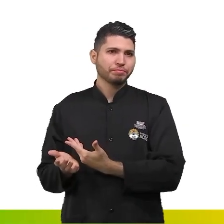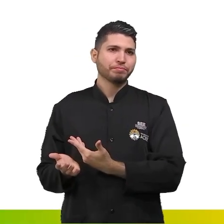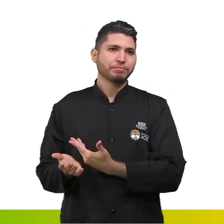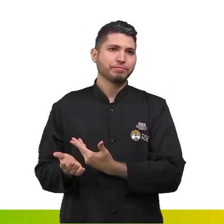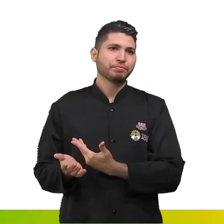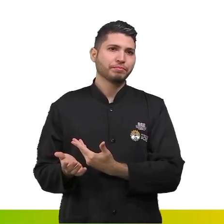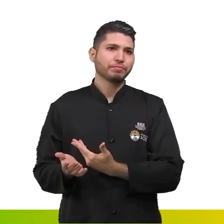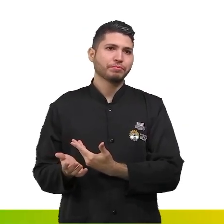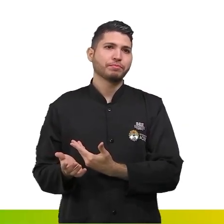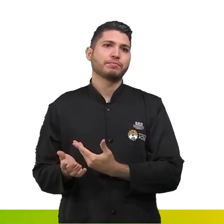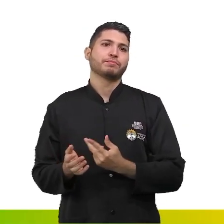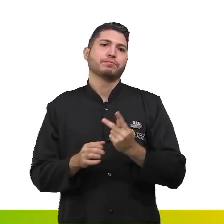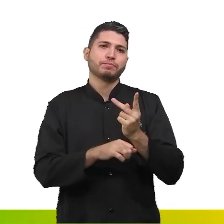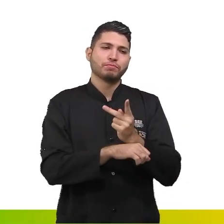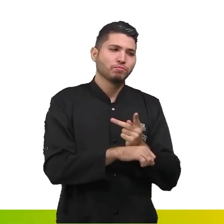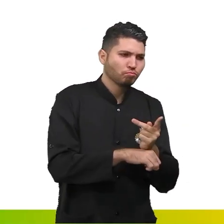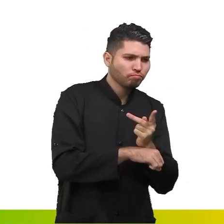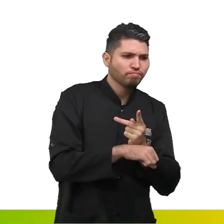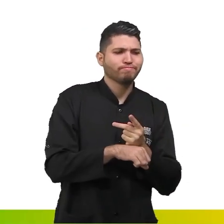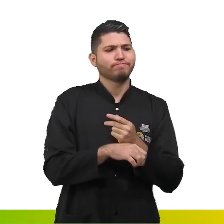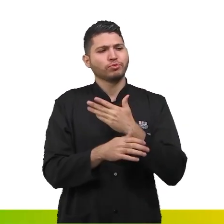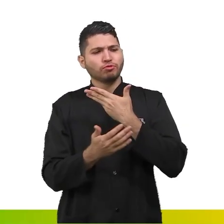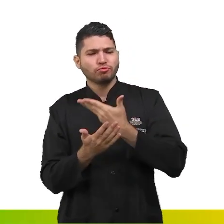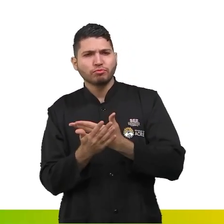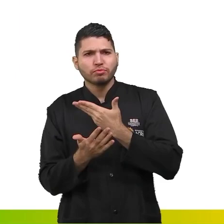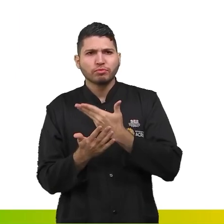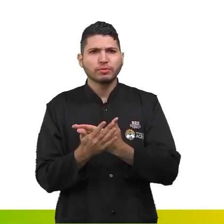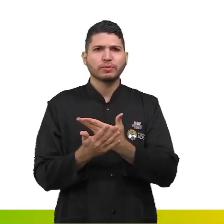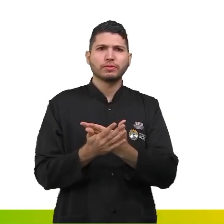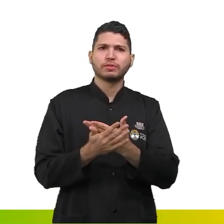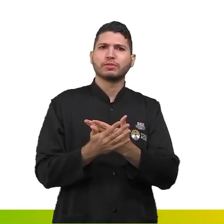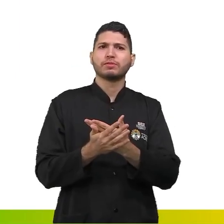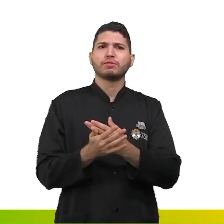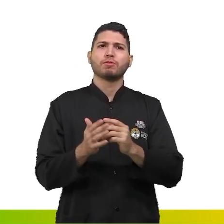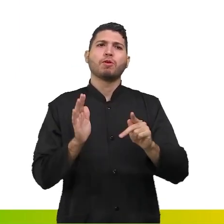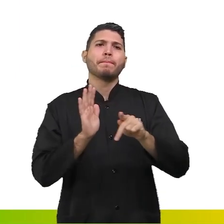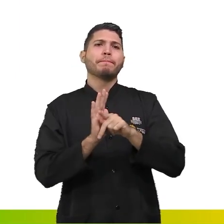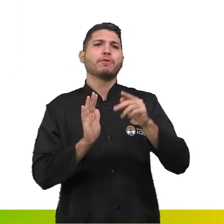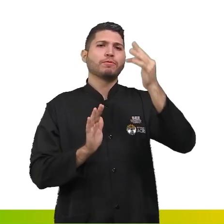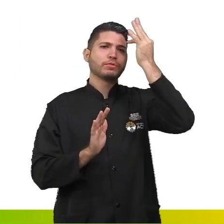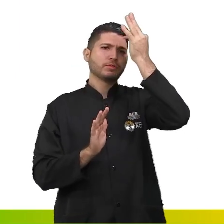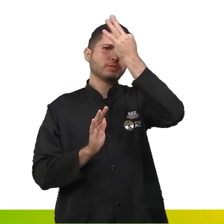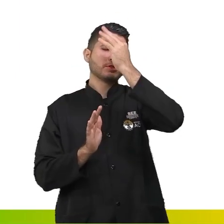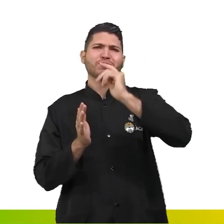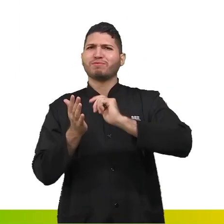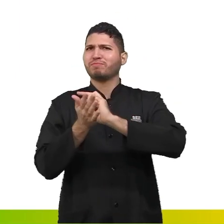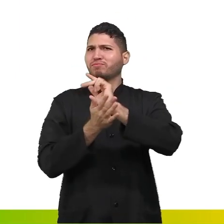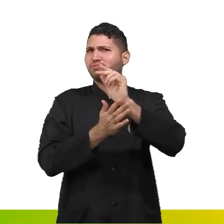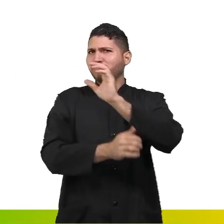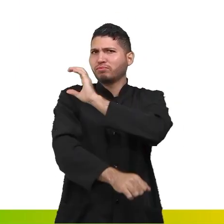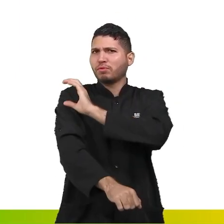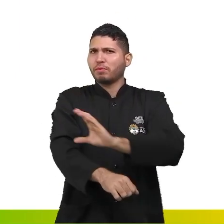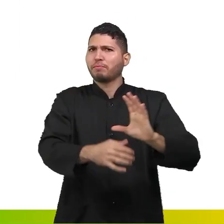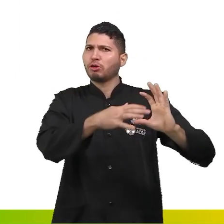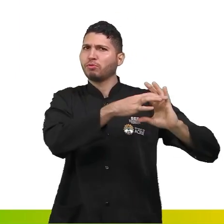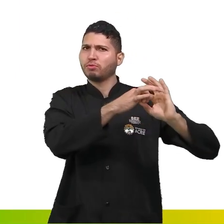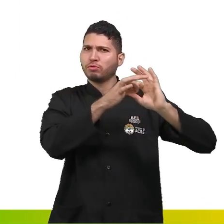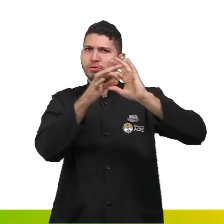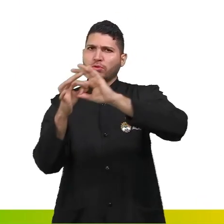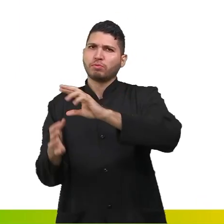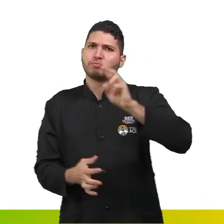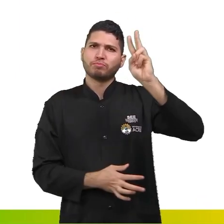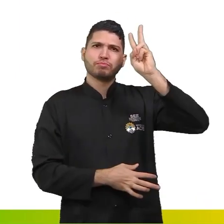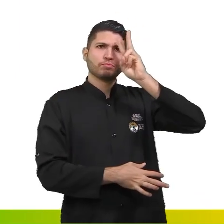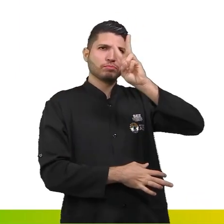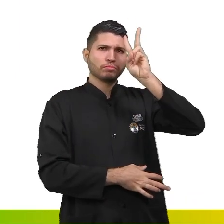diversidade, buscar e estudar obras filosóficas de diferentes culturas e contextos históricos,